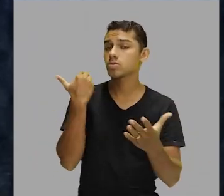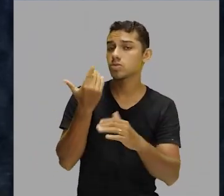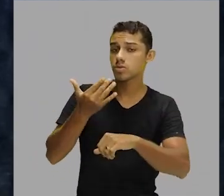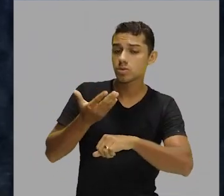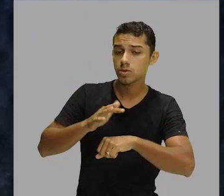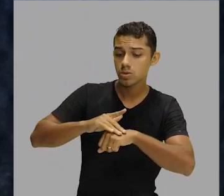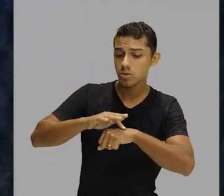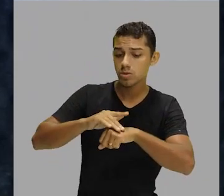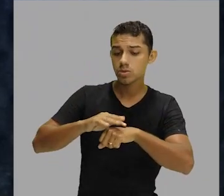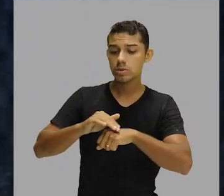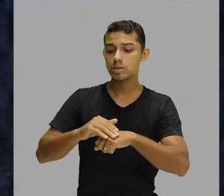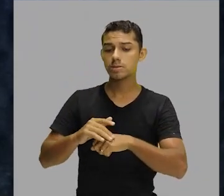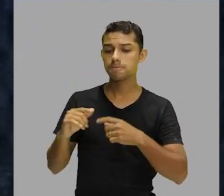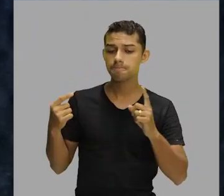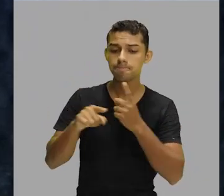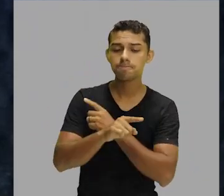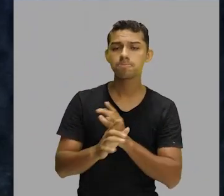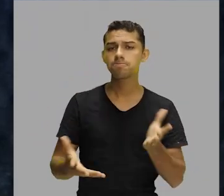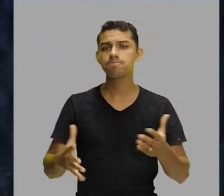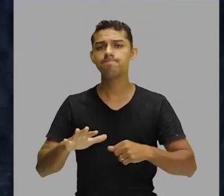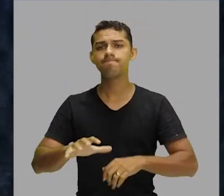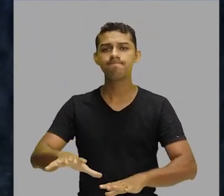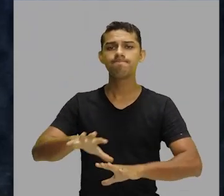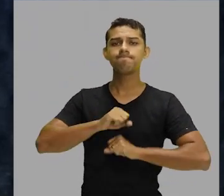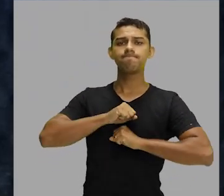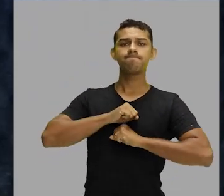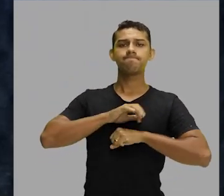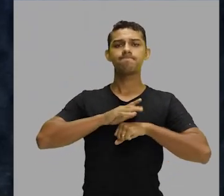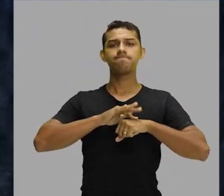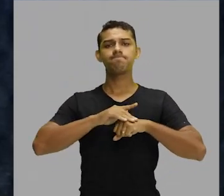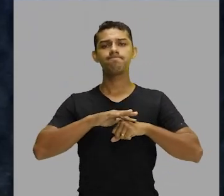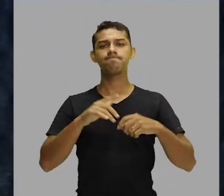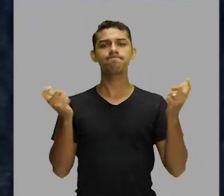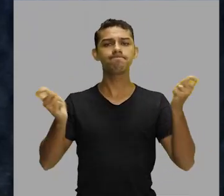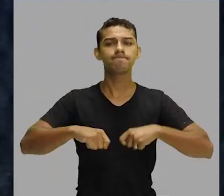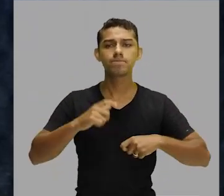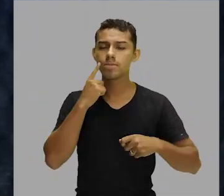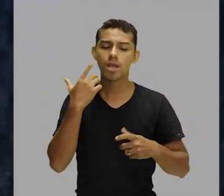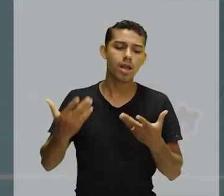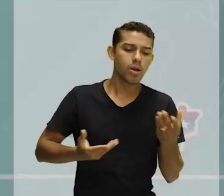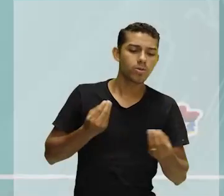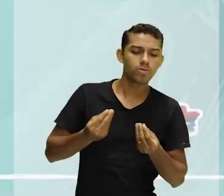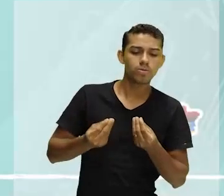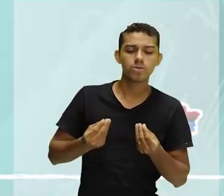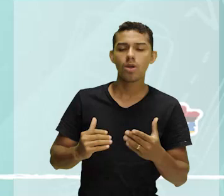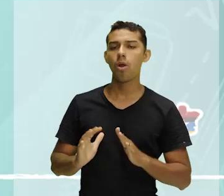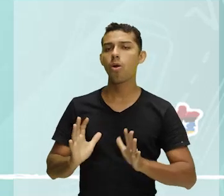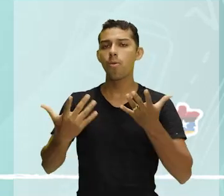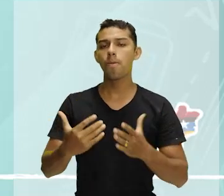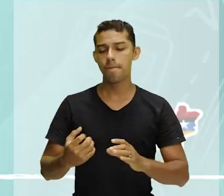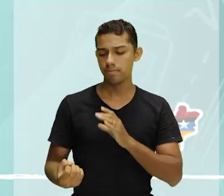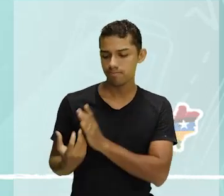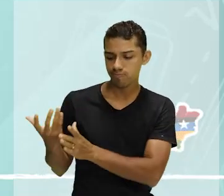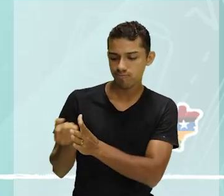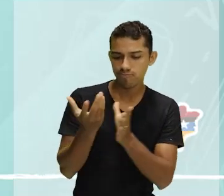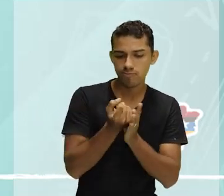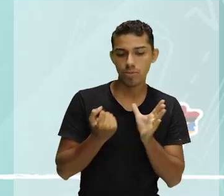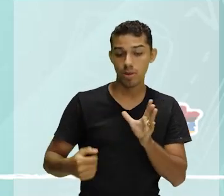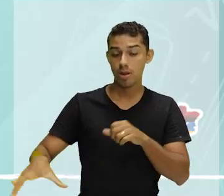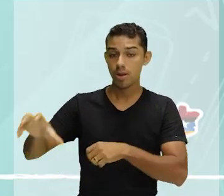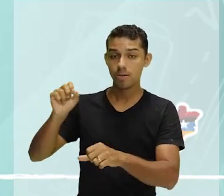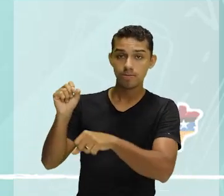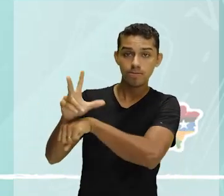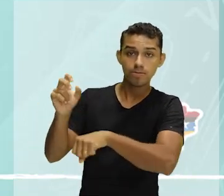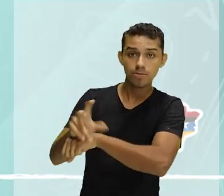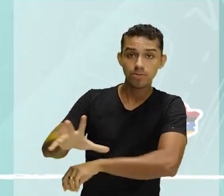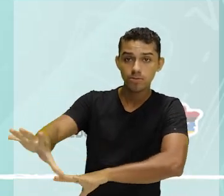são provocadas por eles. Bem, nesse assunto nós falaremos sobre como é que acontece o processo de reprodução viral.